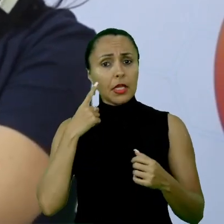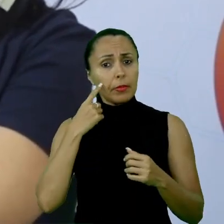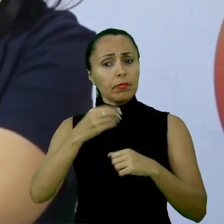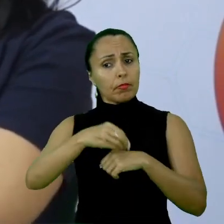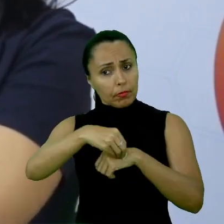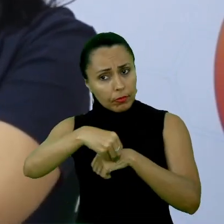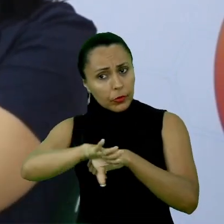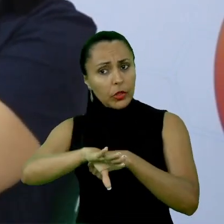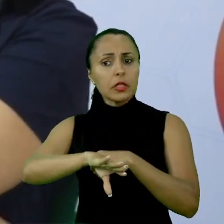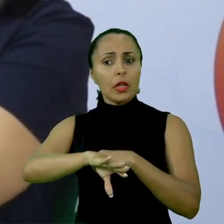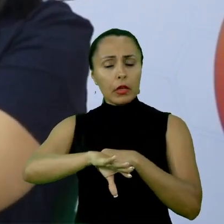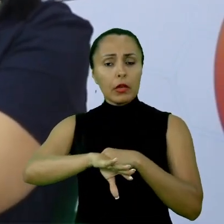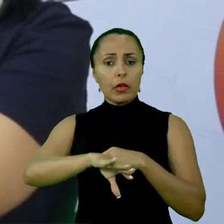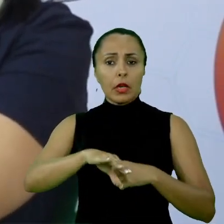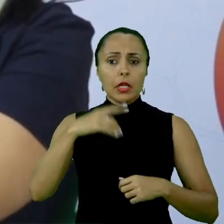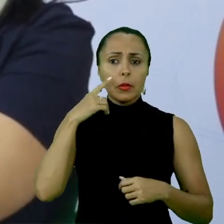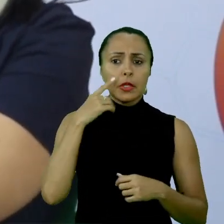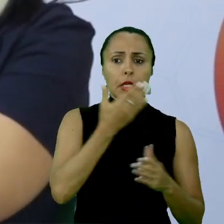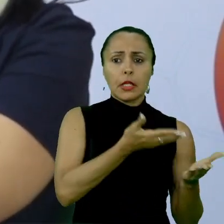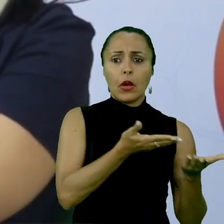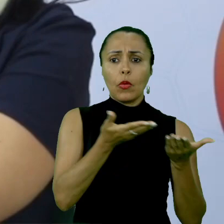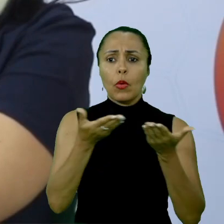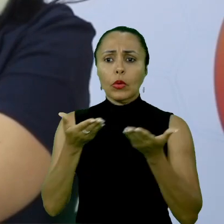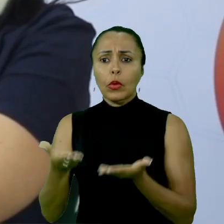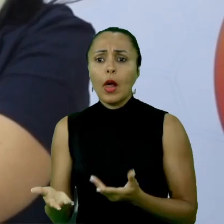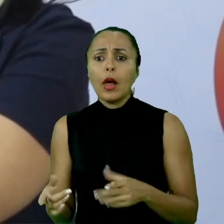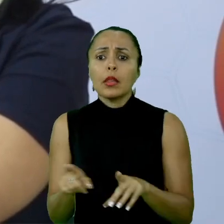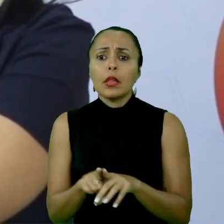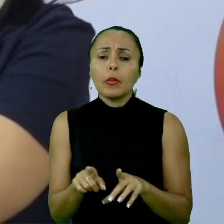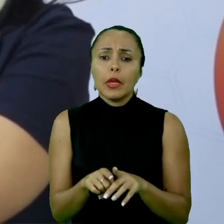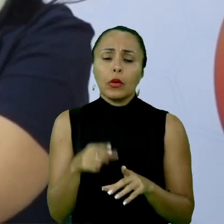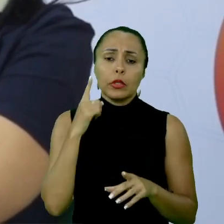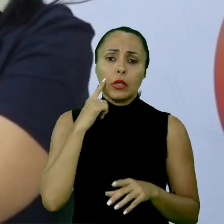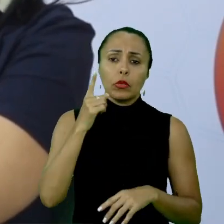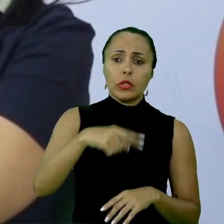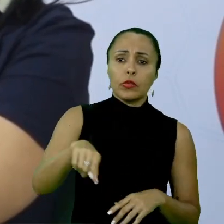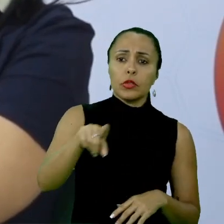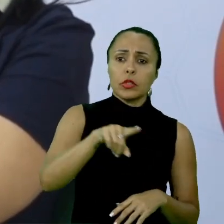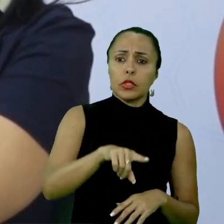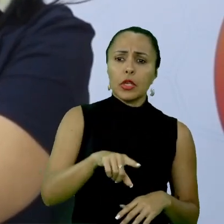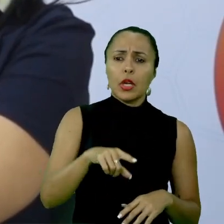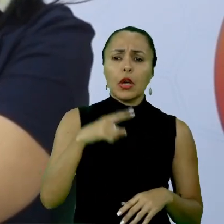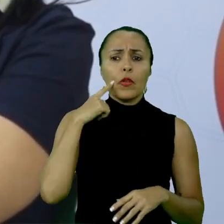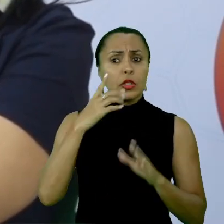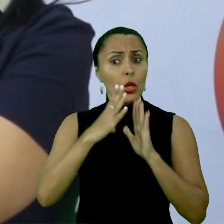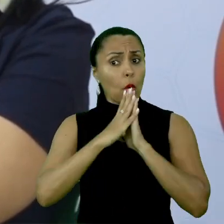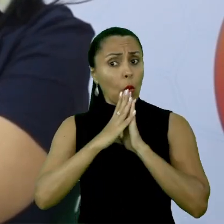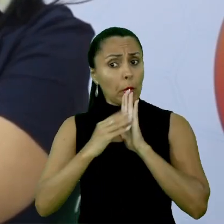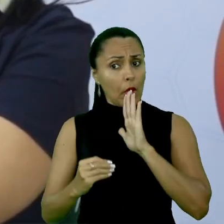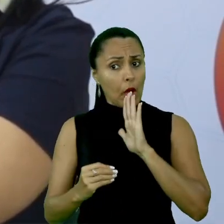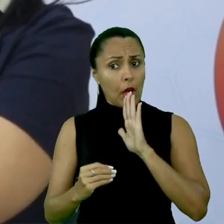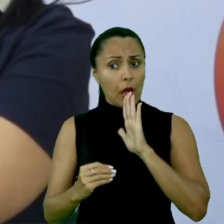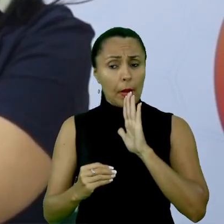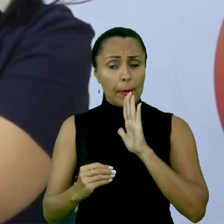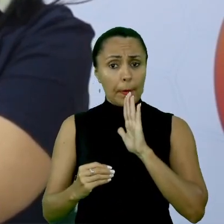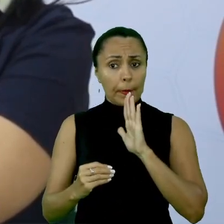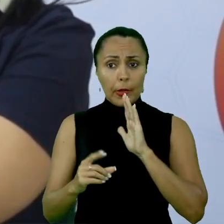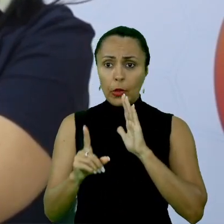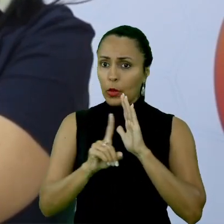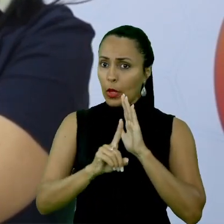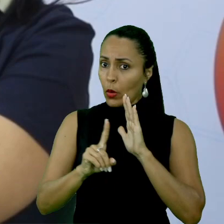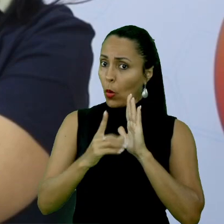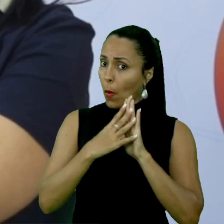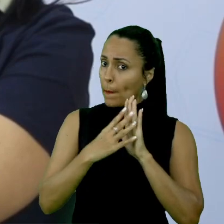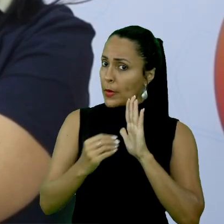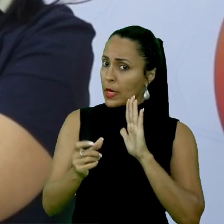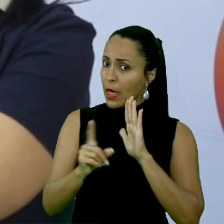E você precisa dar um outro ar àquilo ali. Porque uma coisa é você se inspirar, outra coisa é você copiar. Não é sobre cópia, né? Não